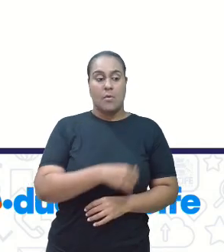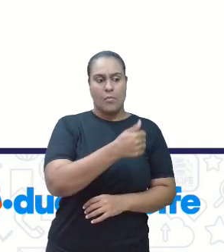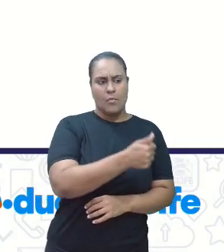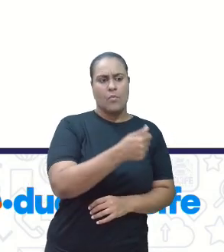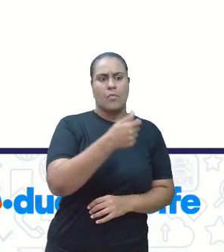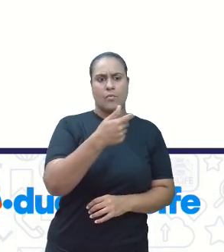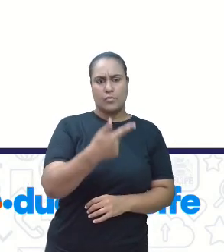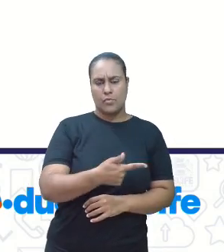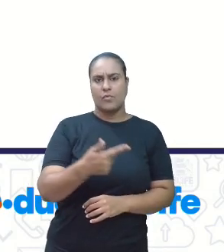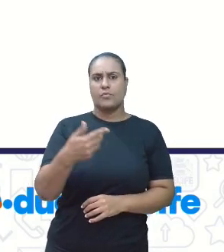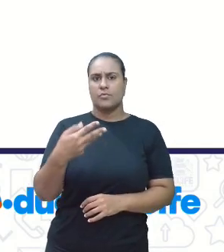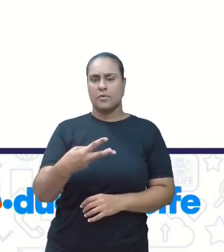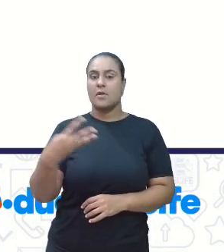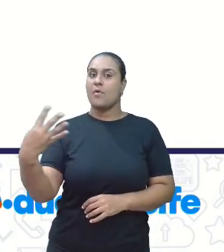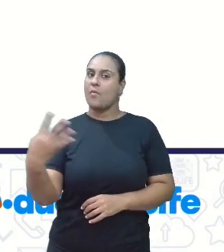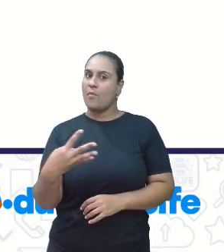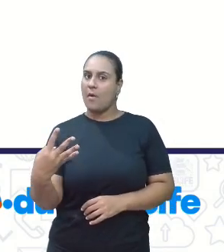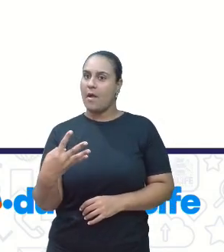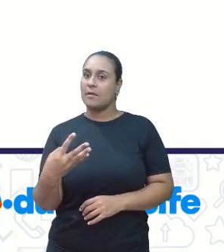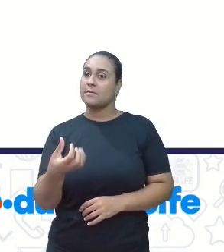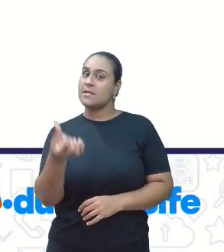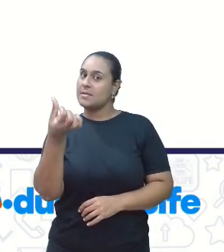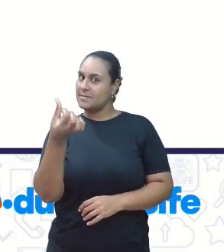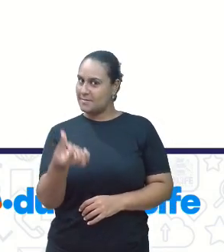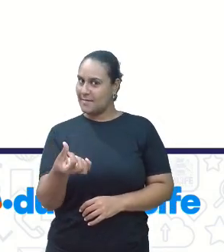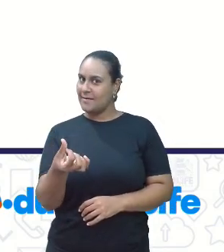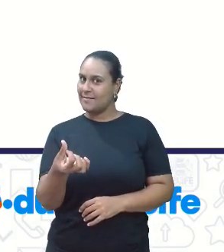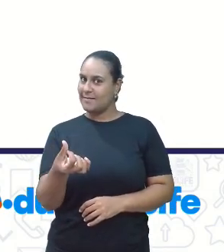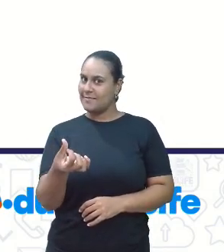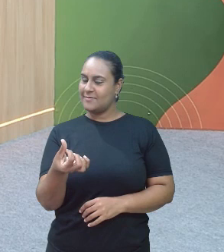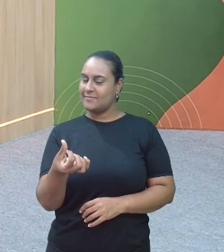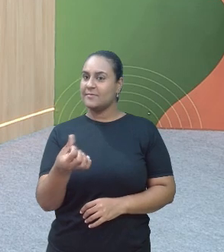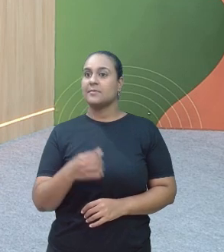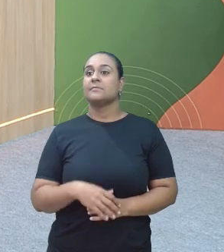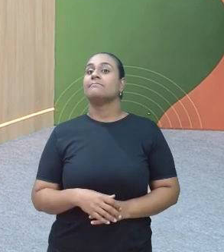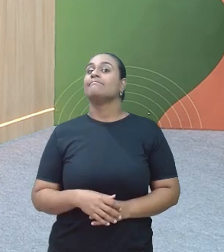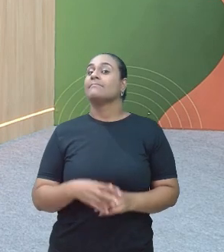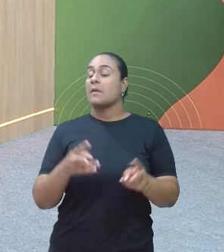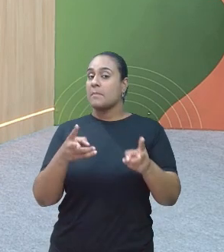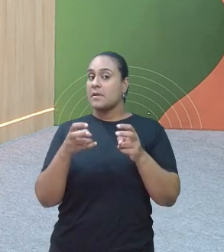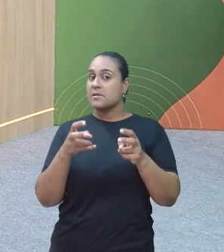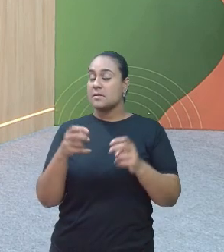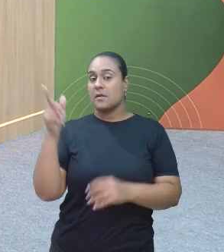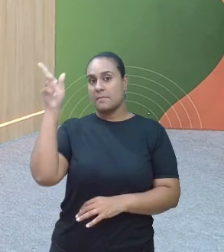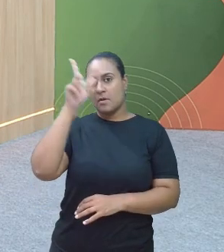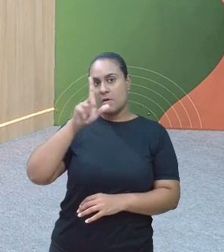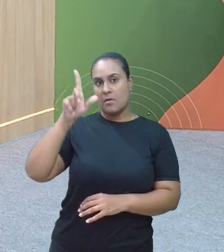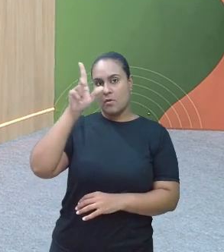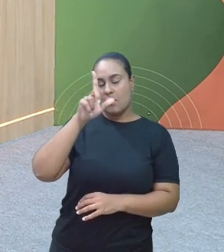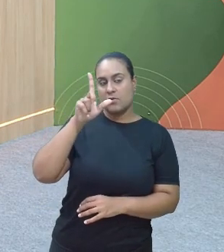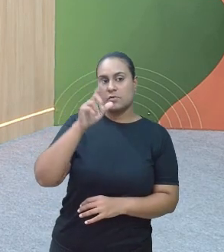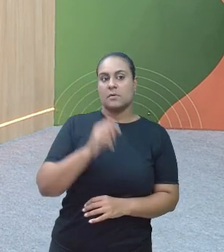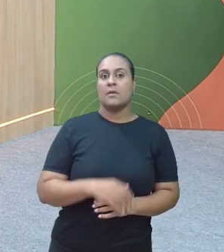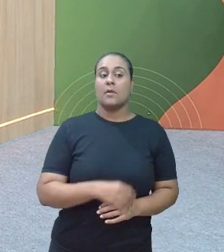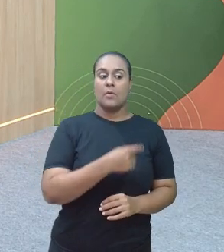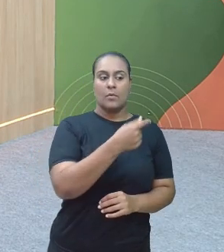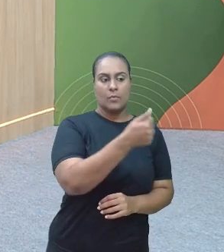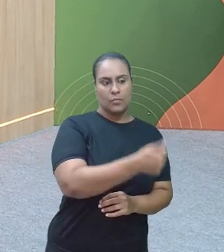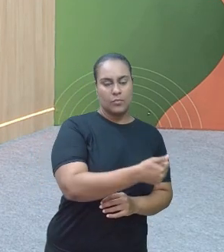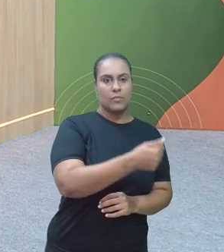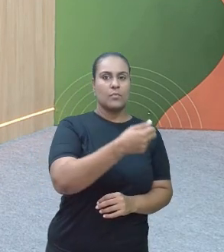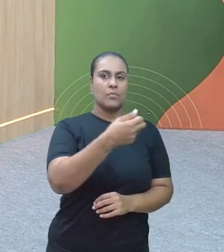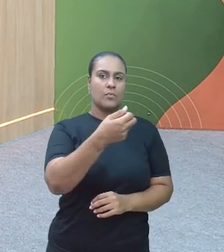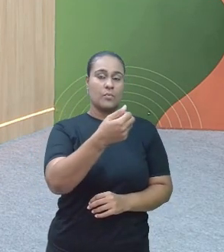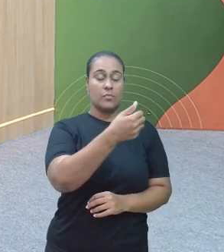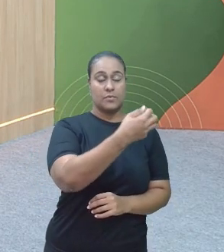ele é composto por 6 lados, tá certo? Então perceba que a lógica que eu utilizei do primeiro para o segundo, eu tenho que